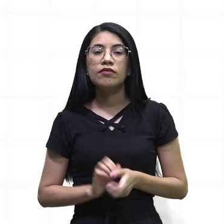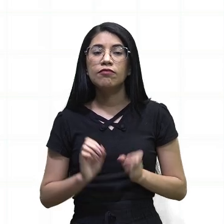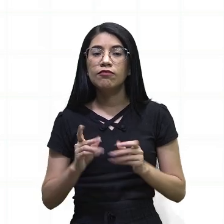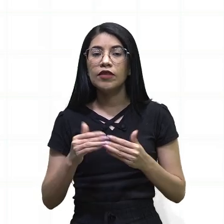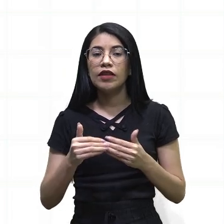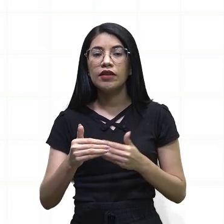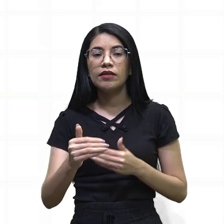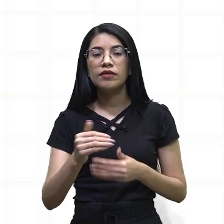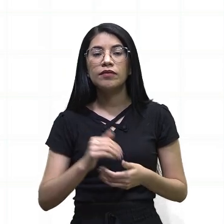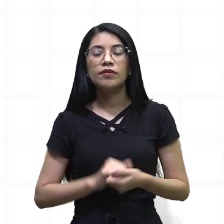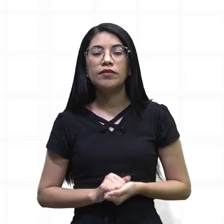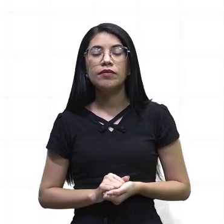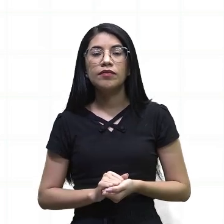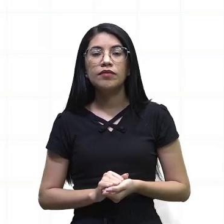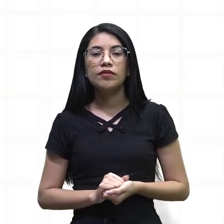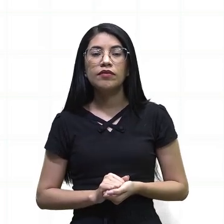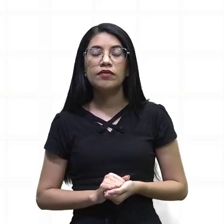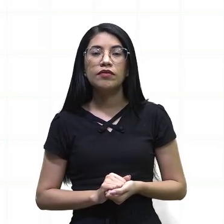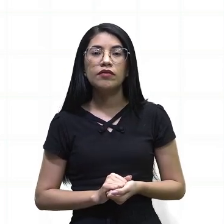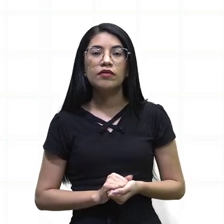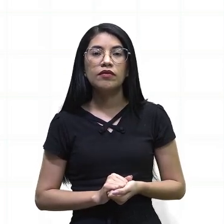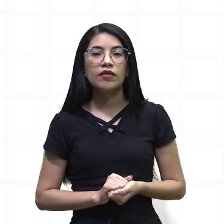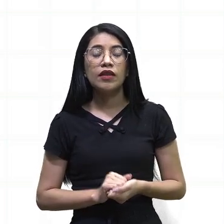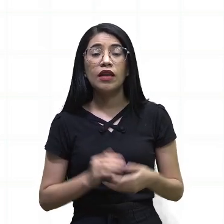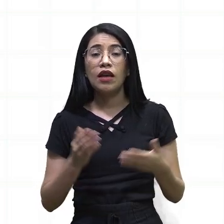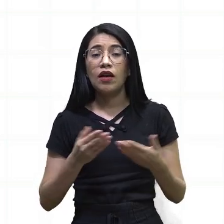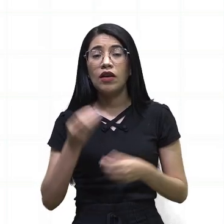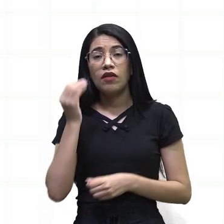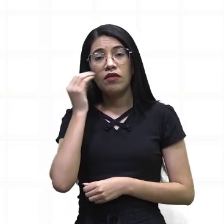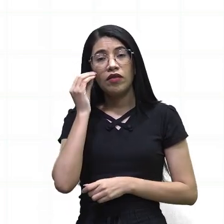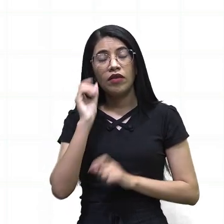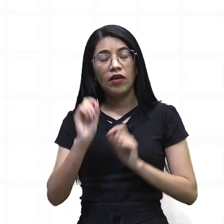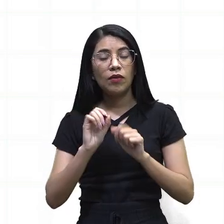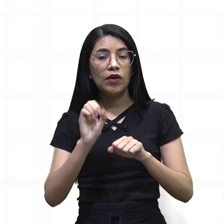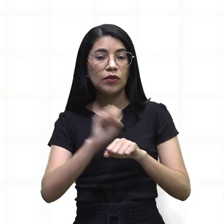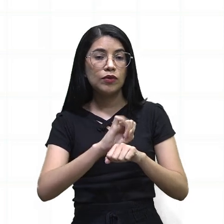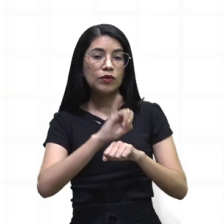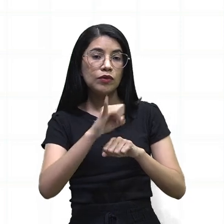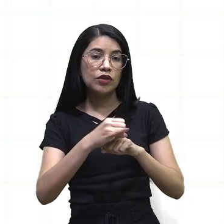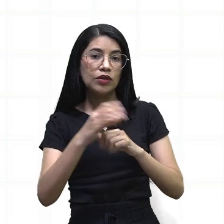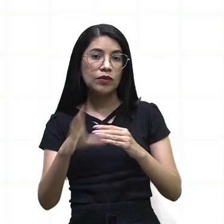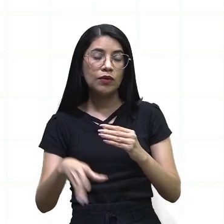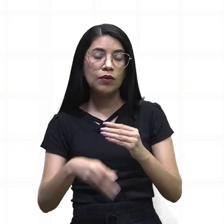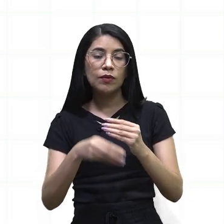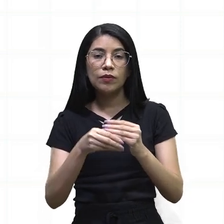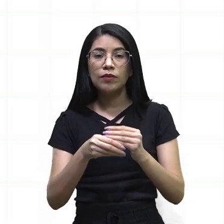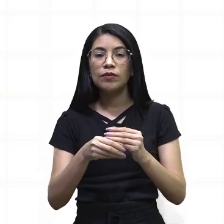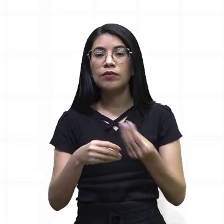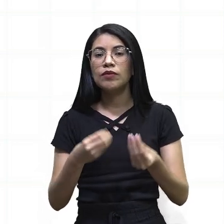para a próxima? Agora, nós vamos verificar o sujeito